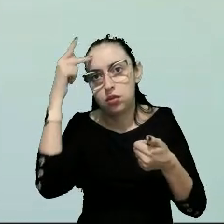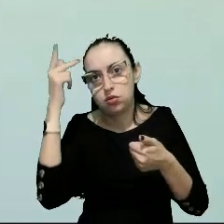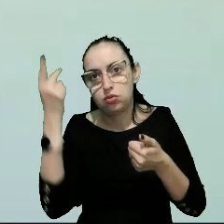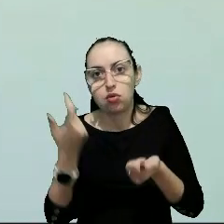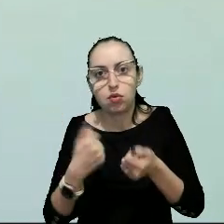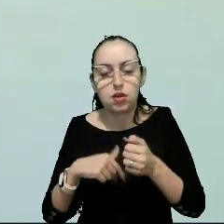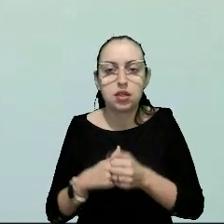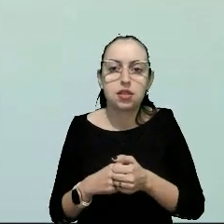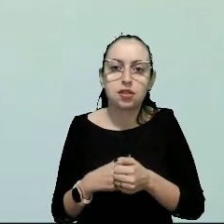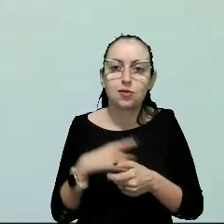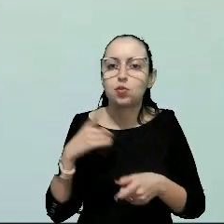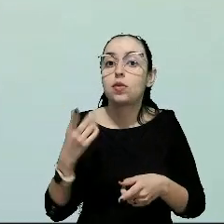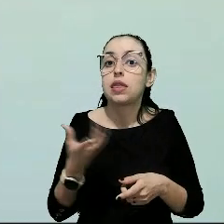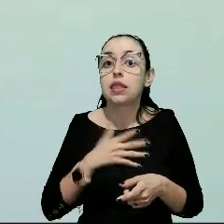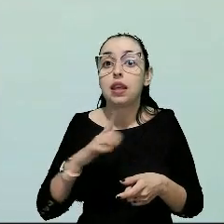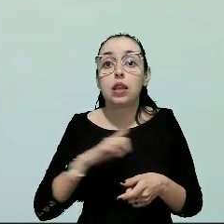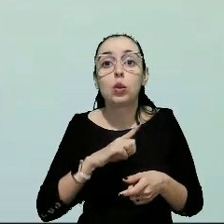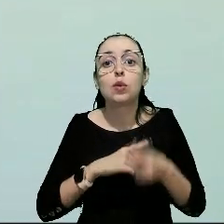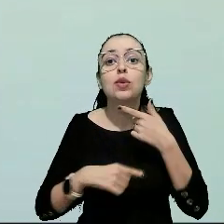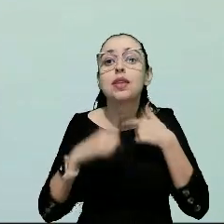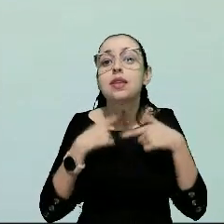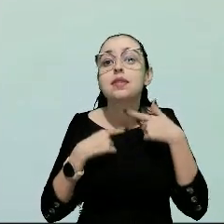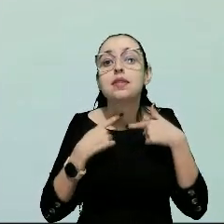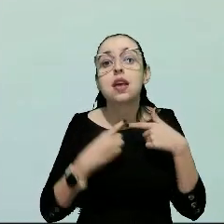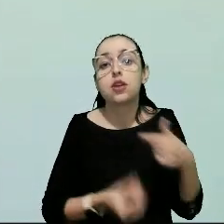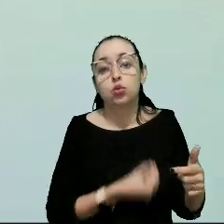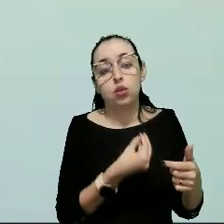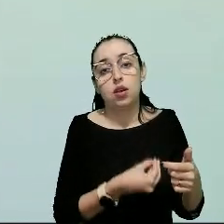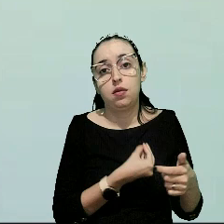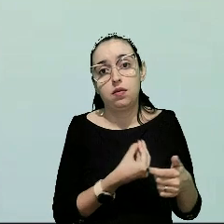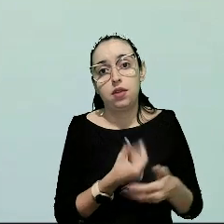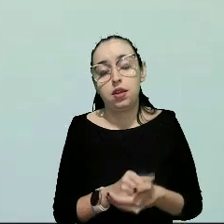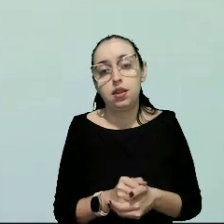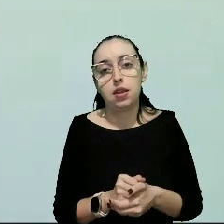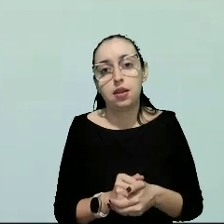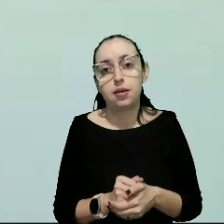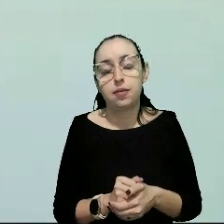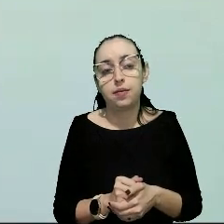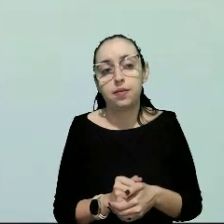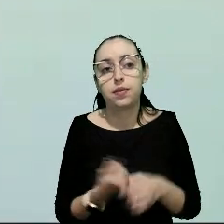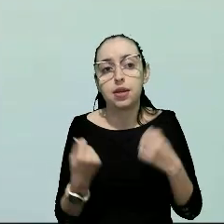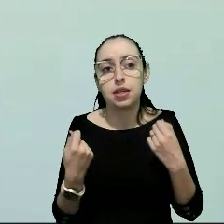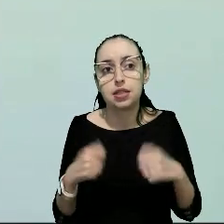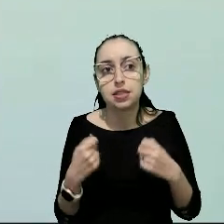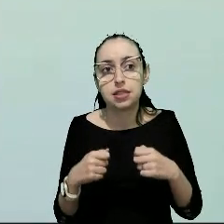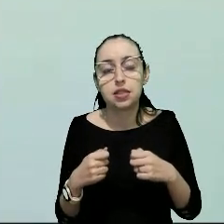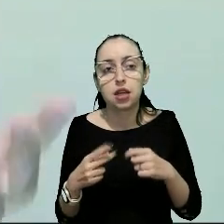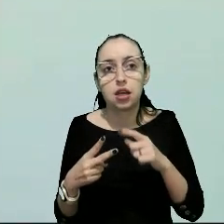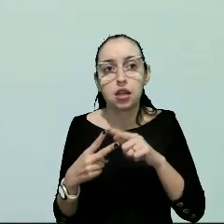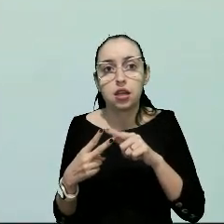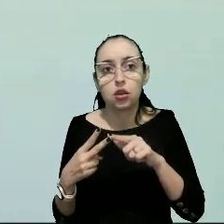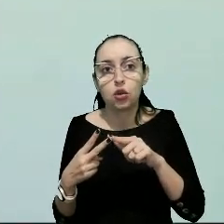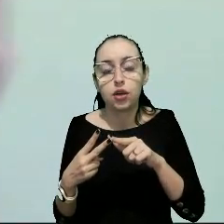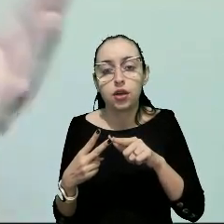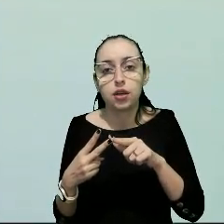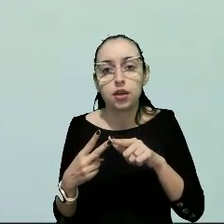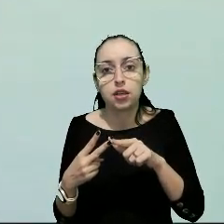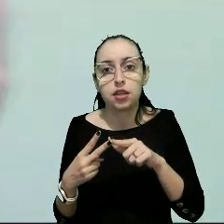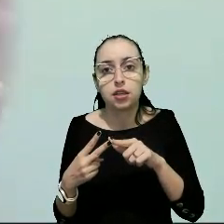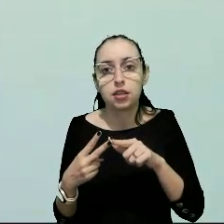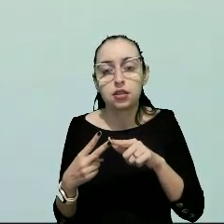as pacientes, eu tenho tesão na vida. E para ter tesão, ele deu